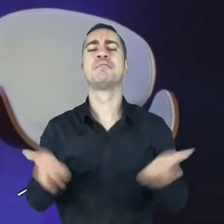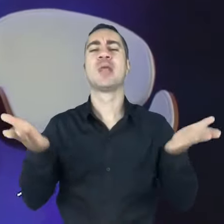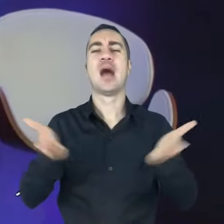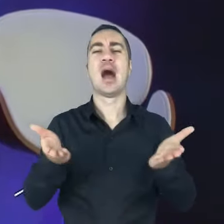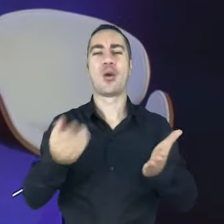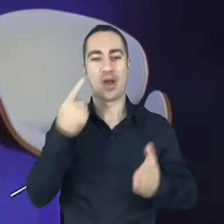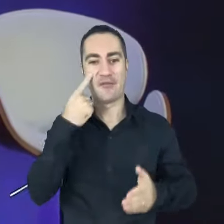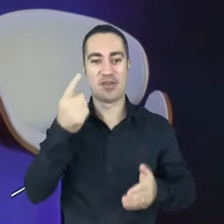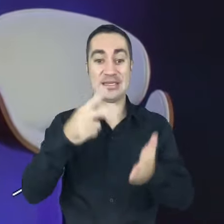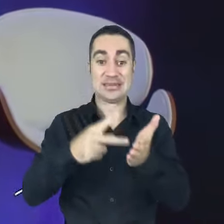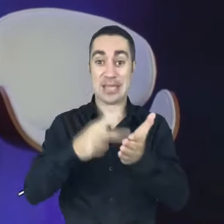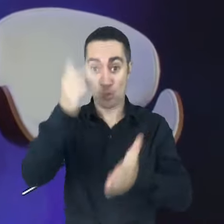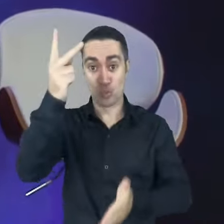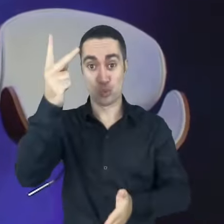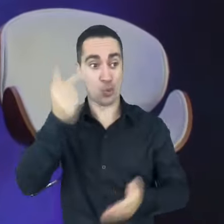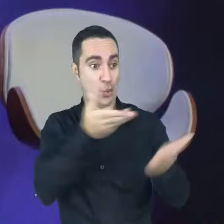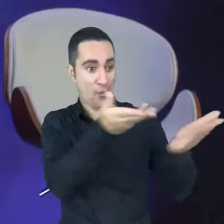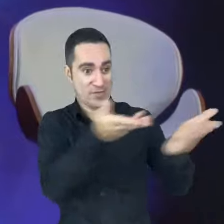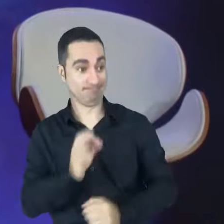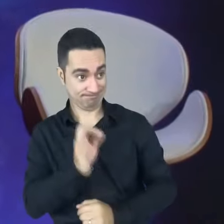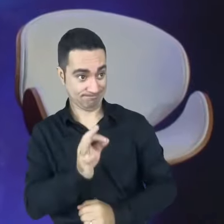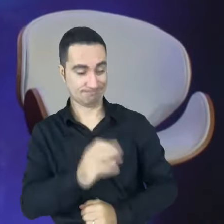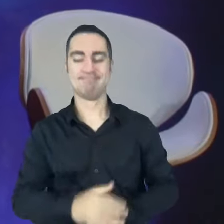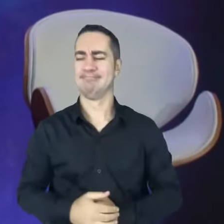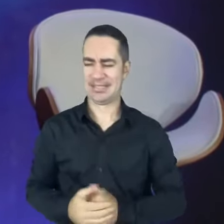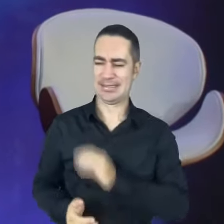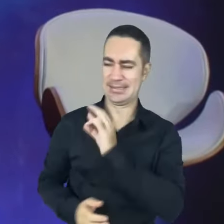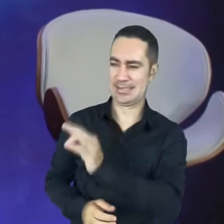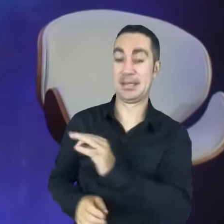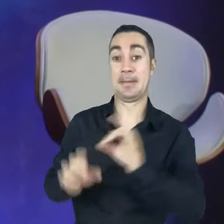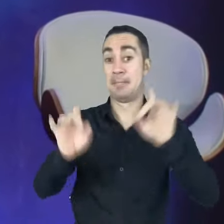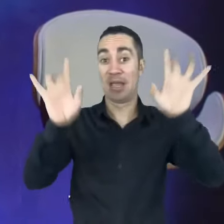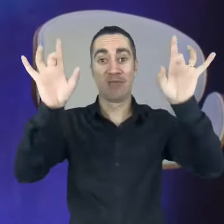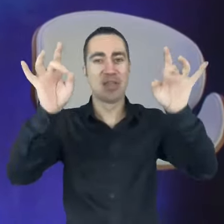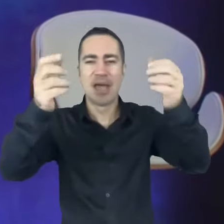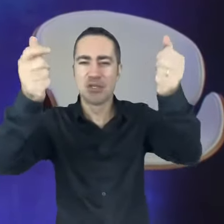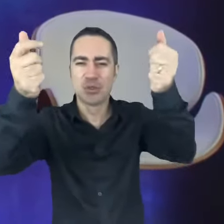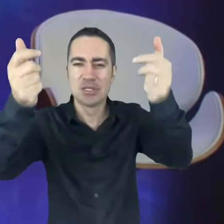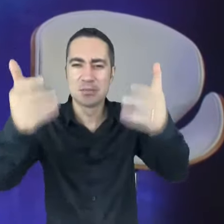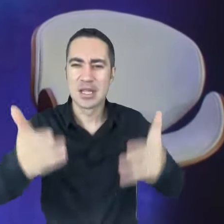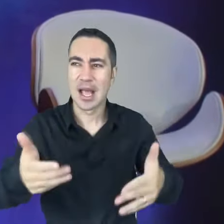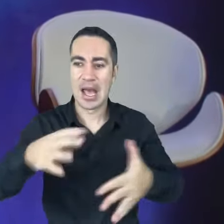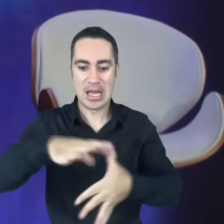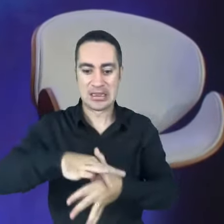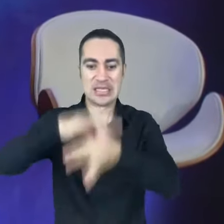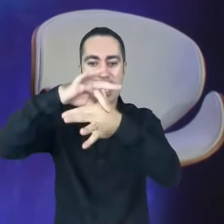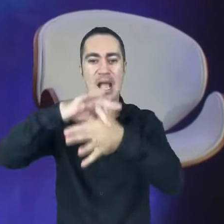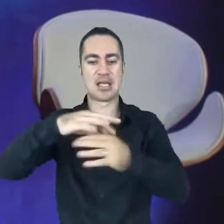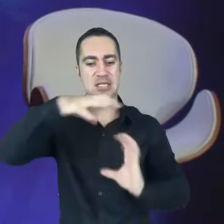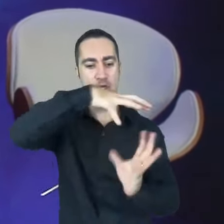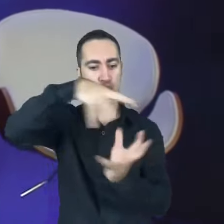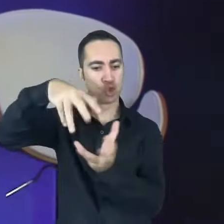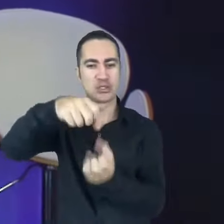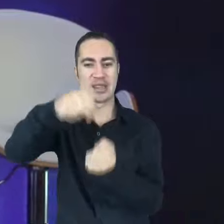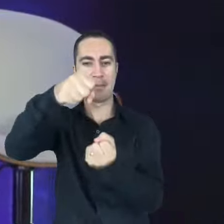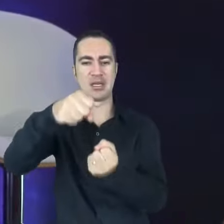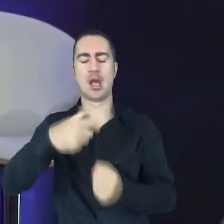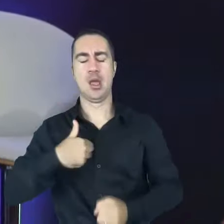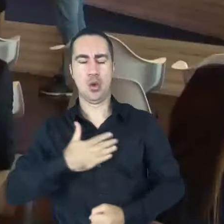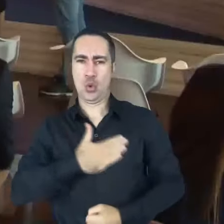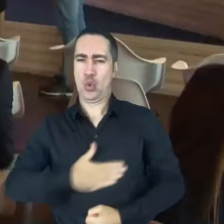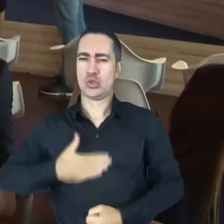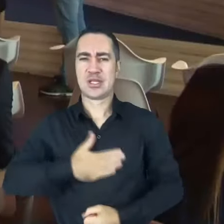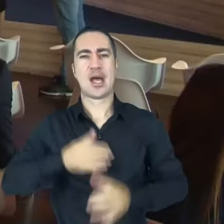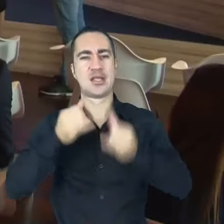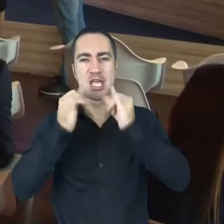dia, né, Patrícia? Super privilégio a gente poder falar sobre liderança e sustentabilidade, né? E eu estou adorando a energia de todos vocês que estão